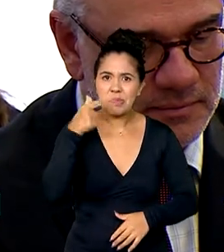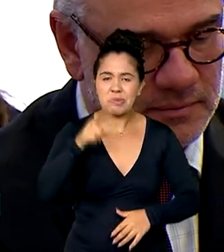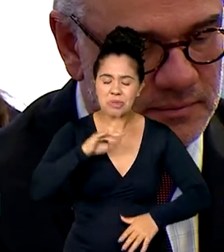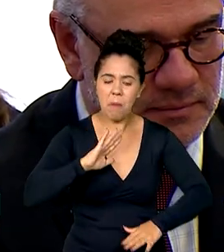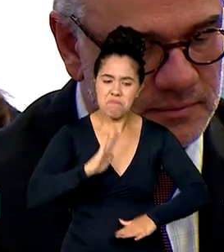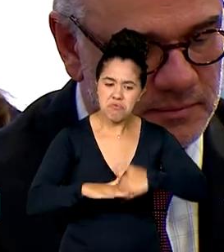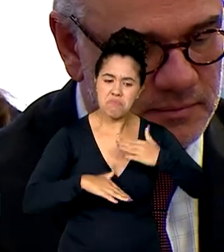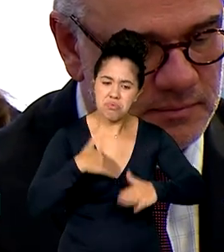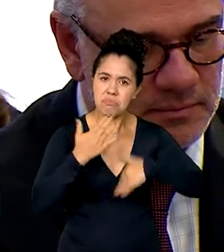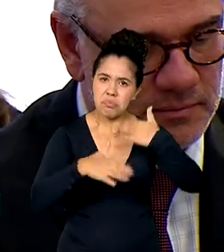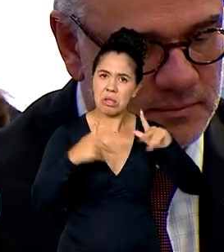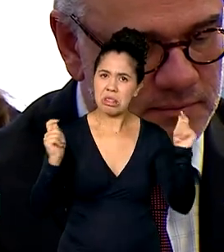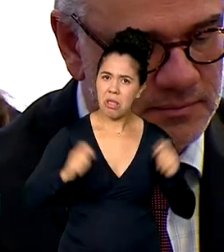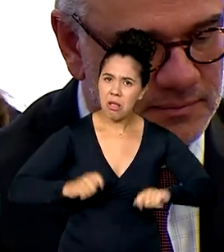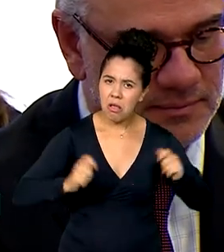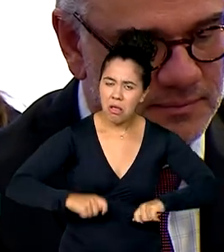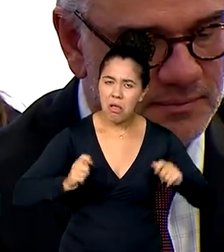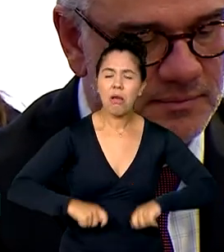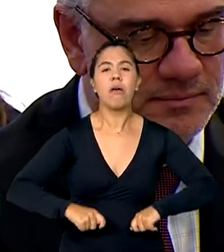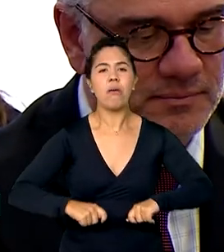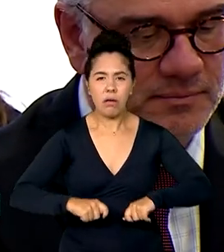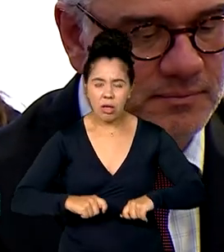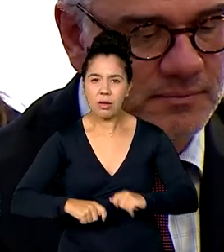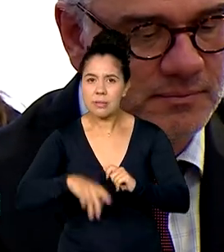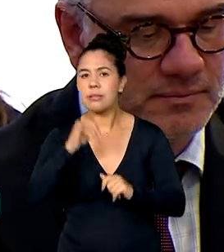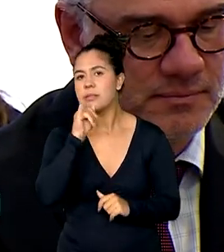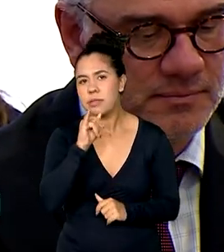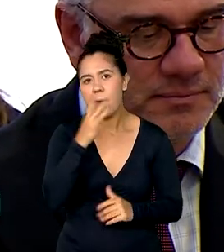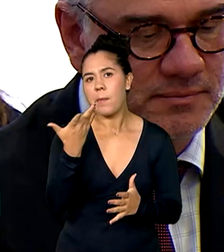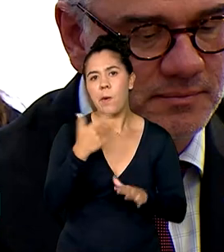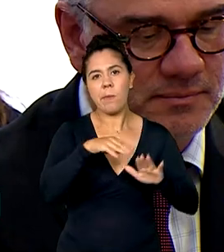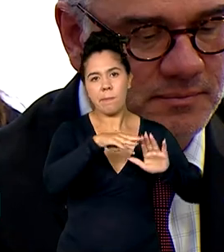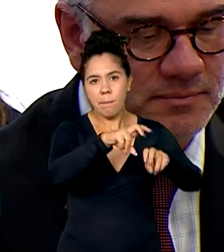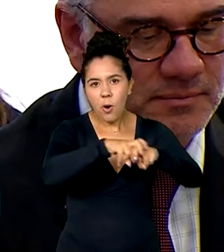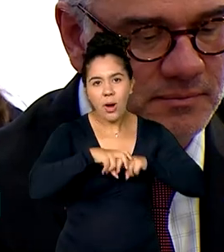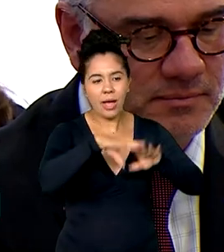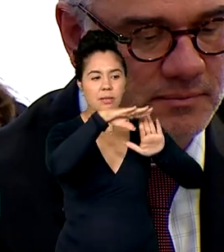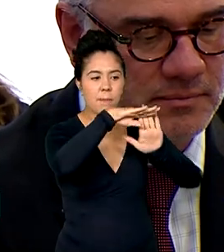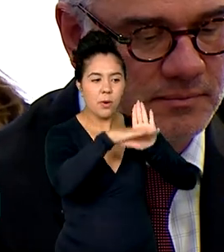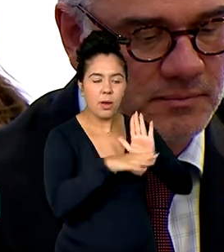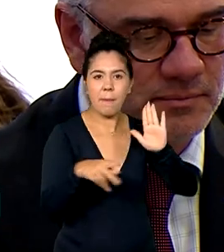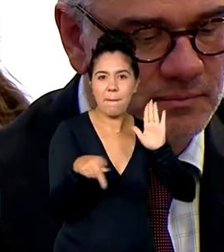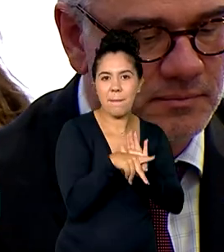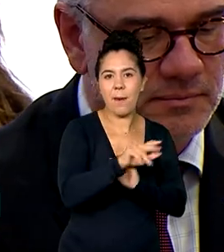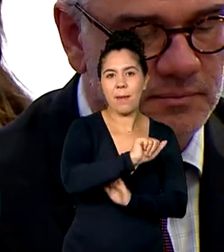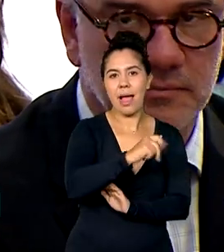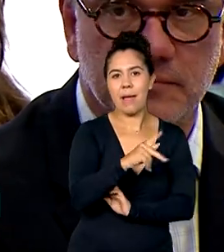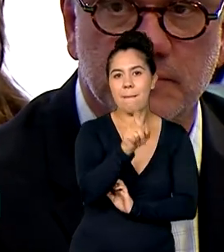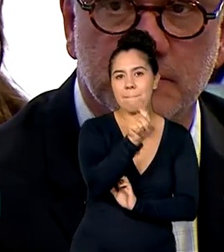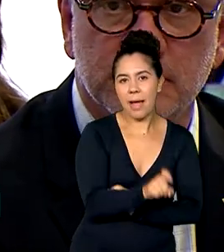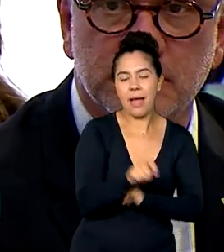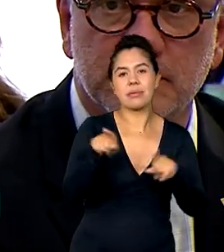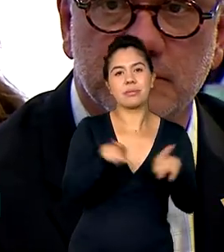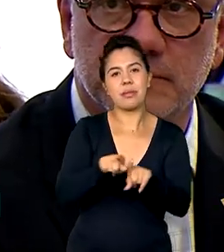mais através desses programas que a Apex proporciona e dos